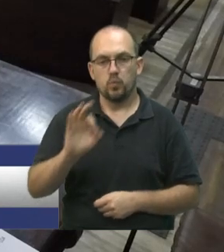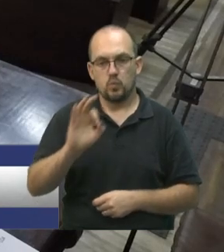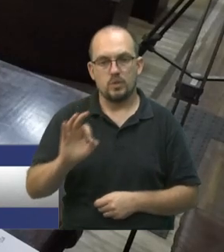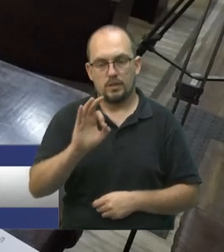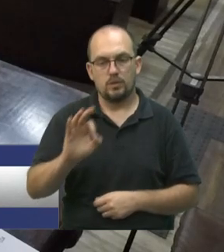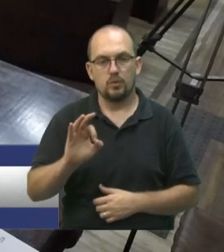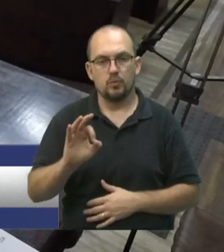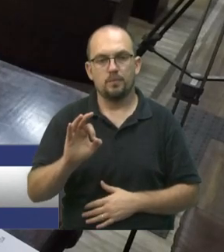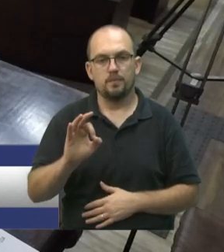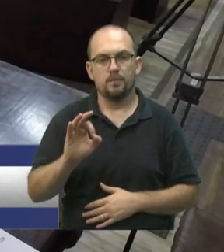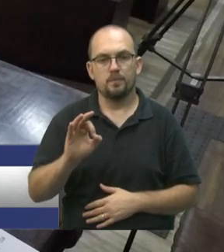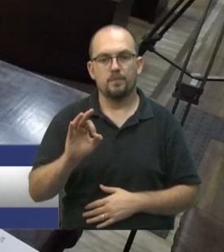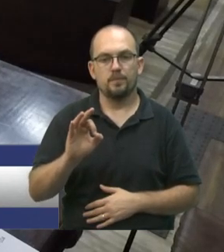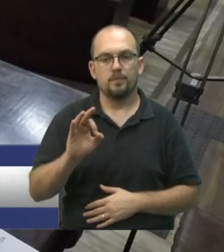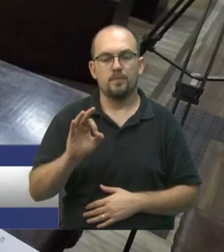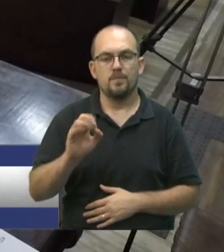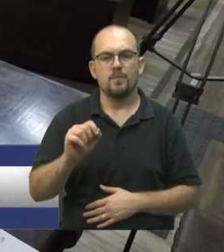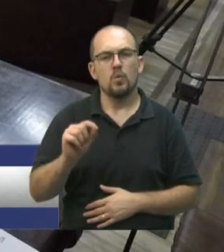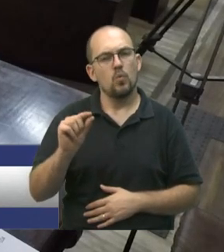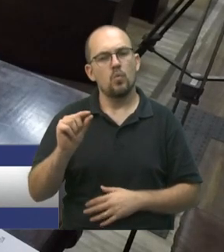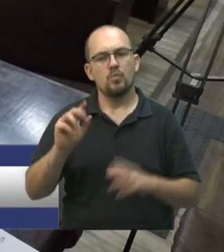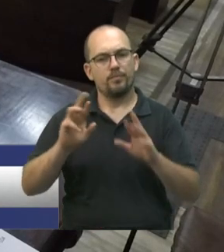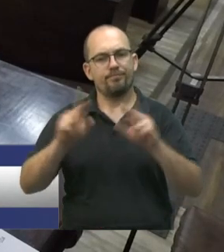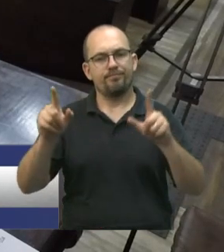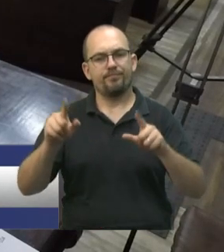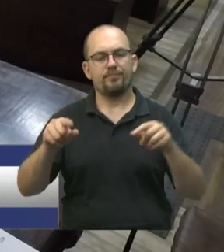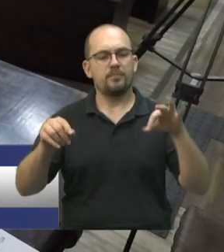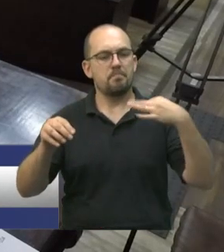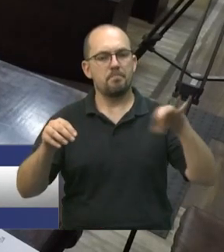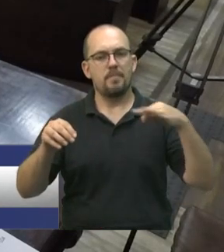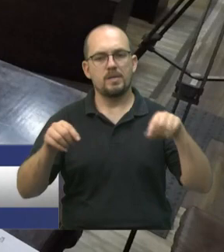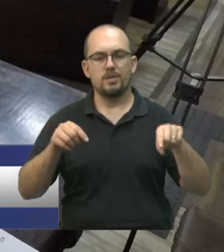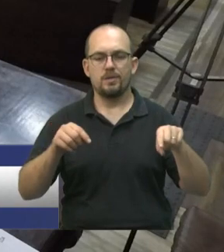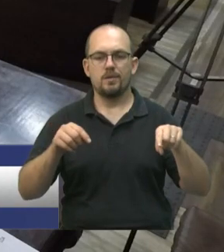até distoante, inclusive, da página